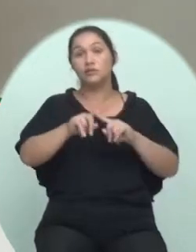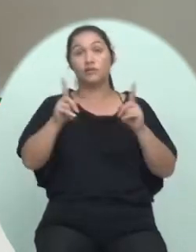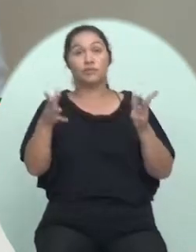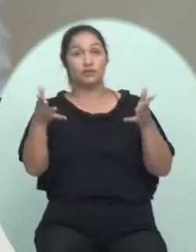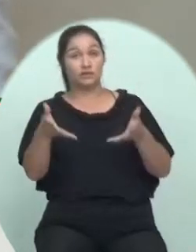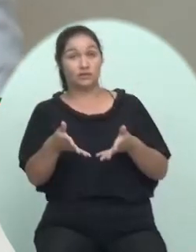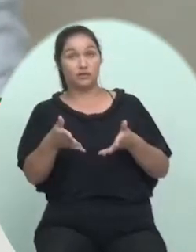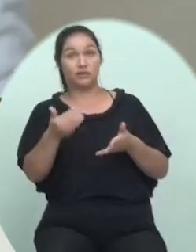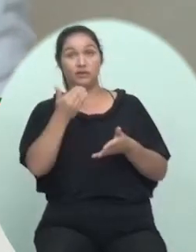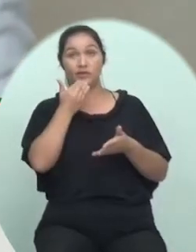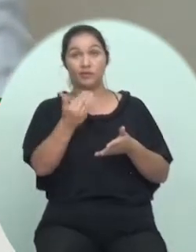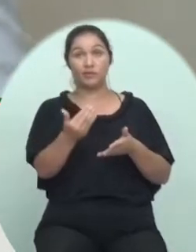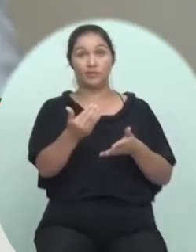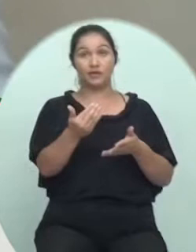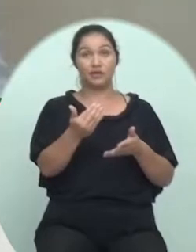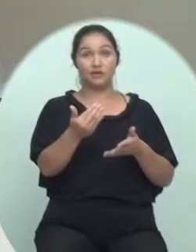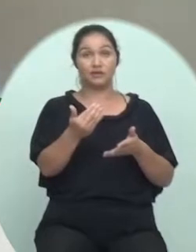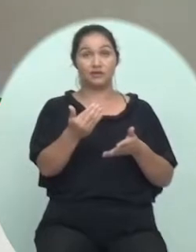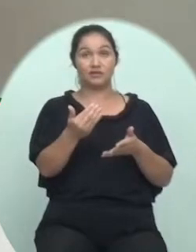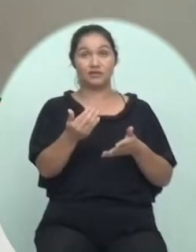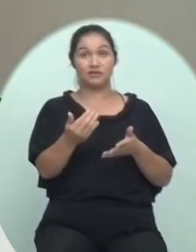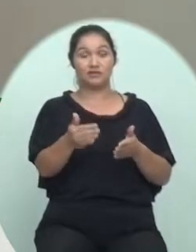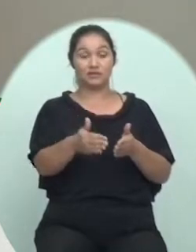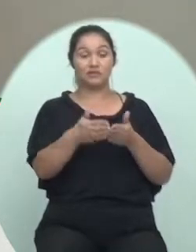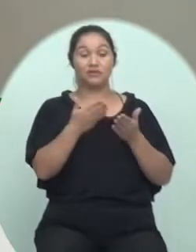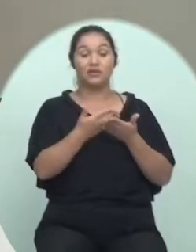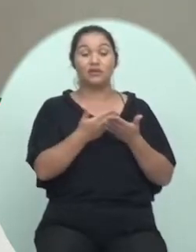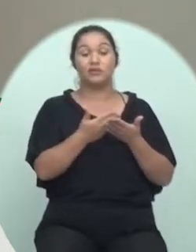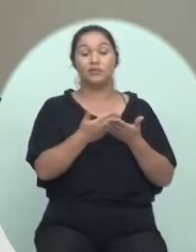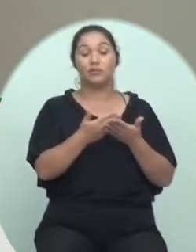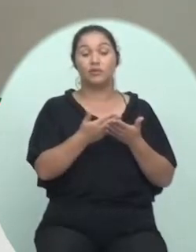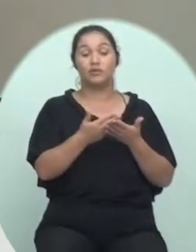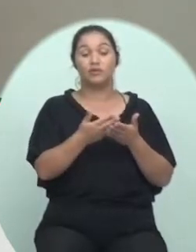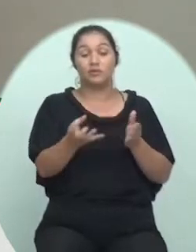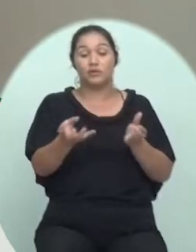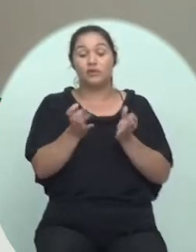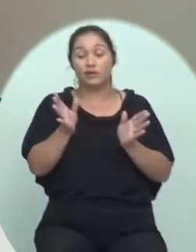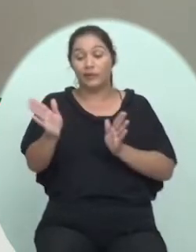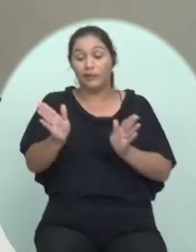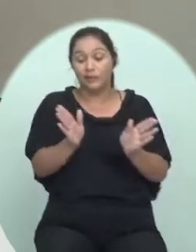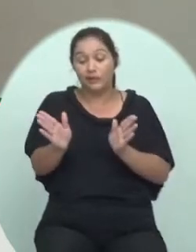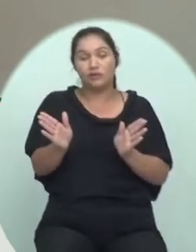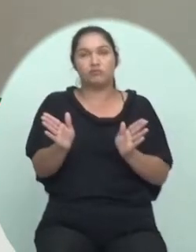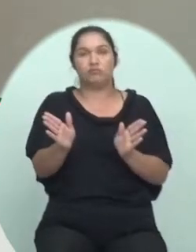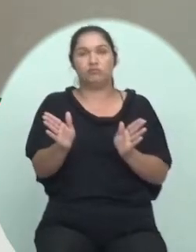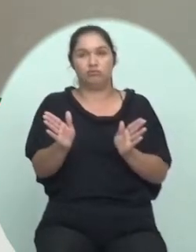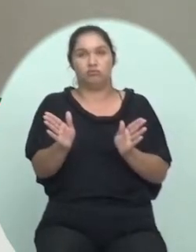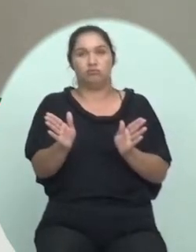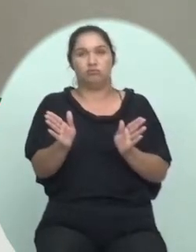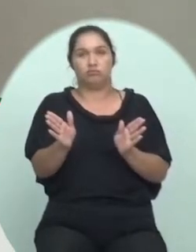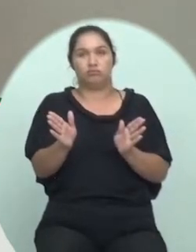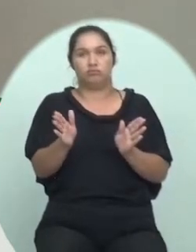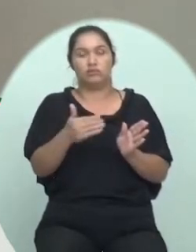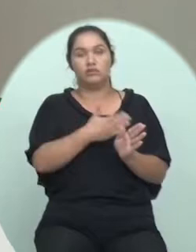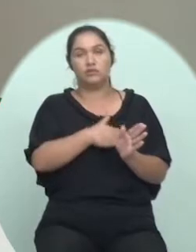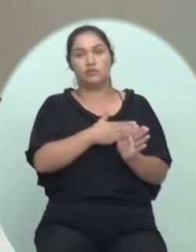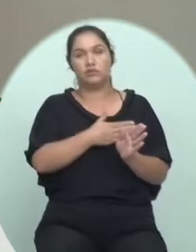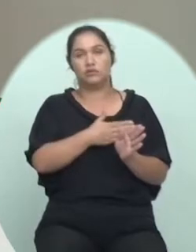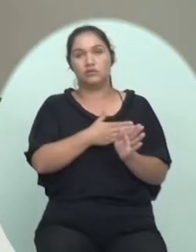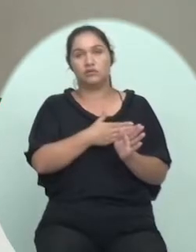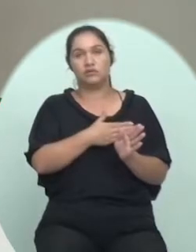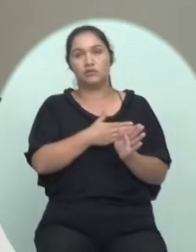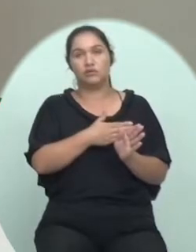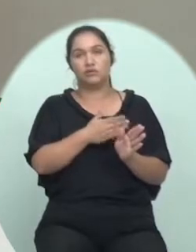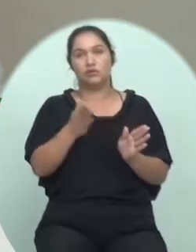o período, né, que não consta no requerimento, por algum lapso aí acabou não constando o período, mas eu gostaria do período